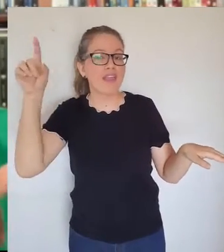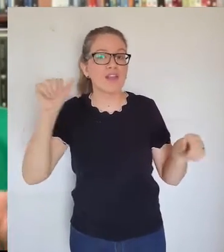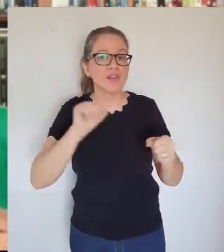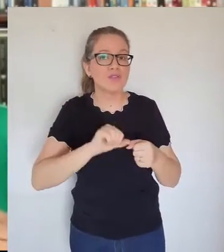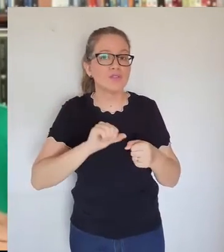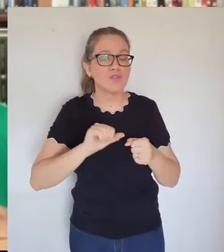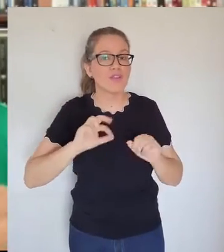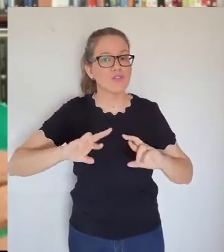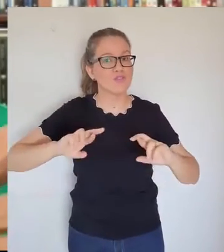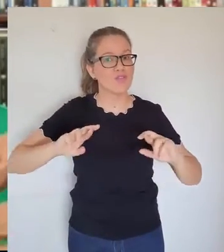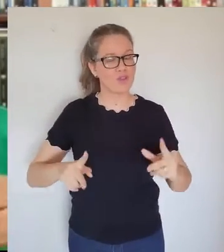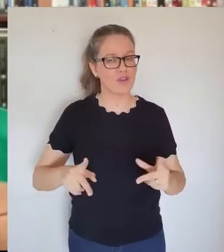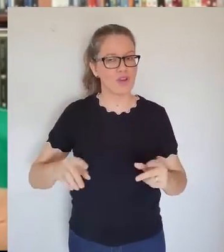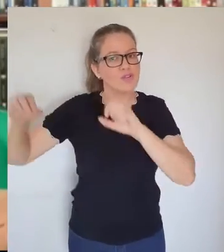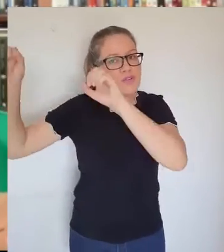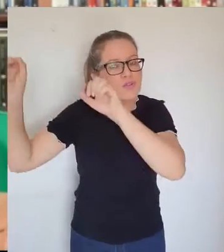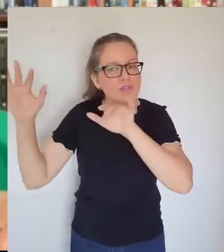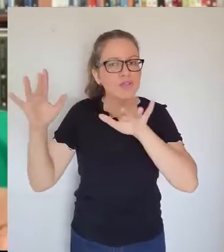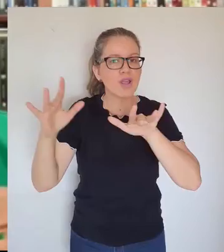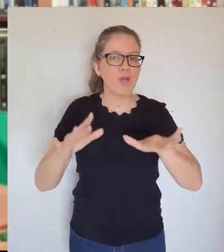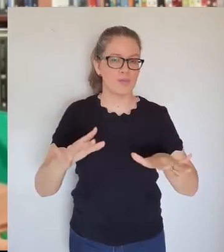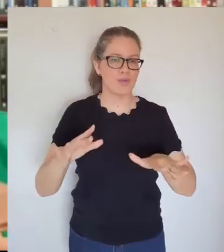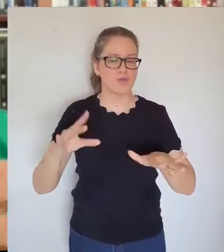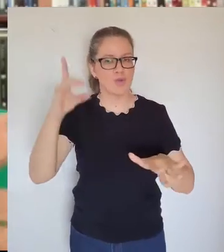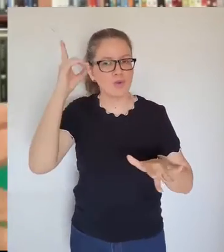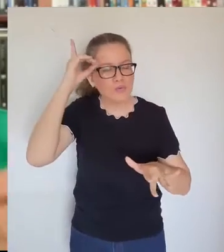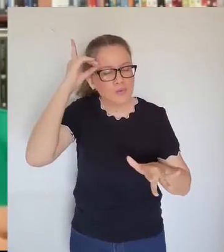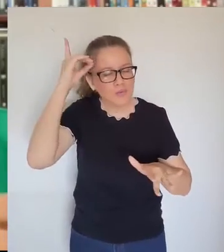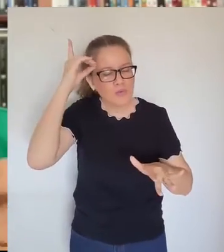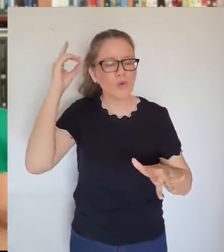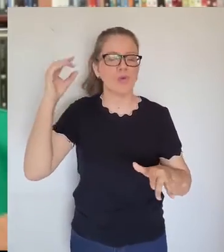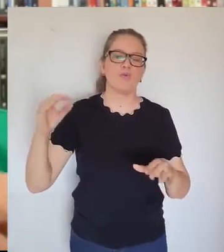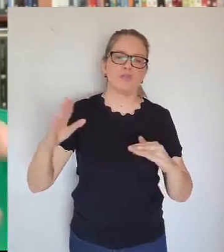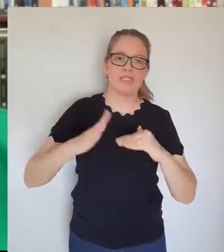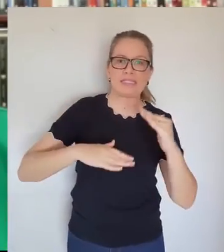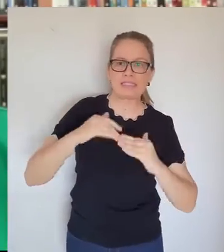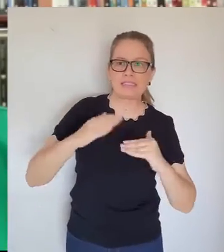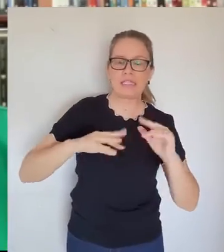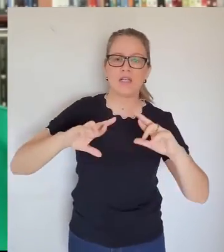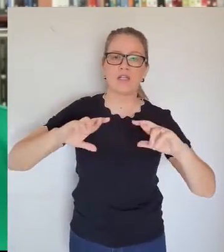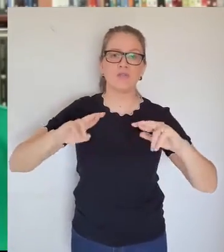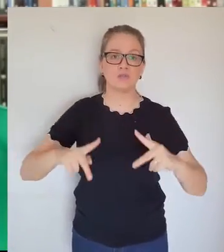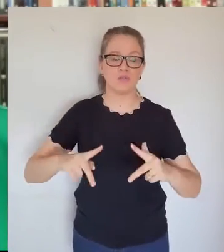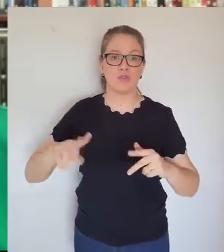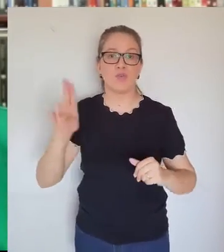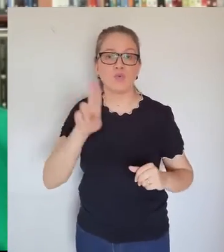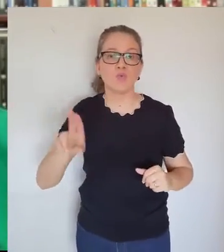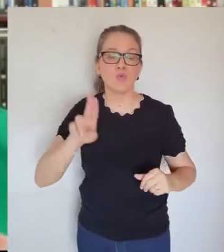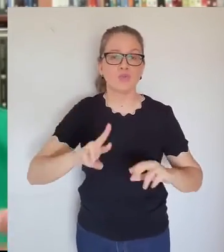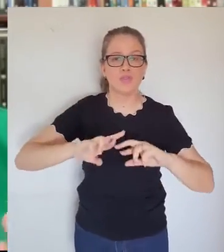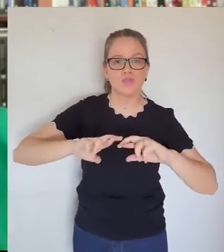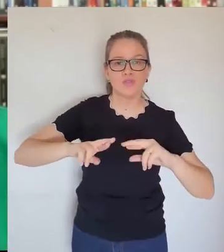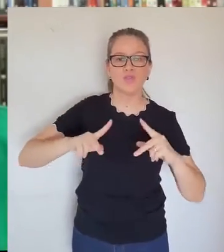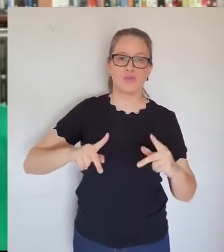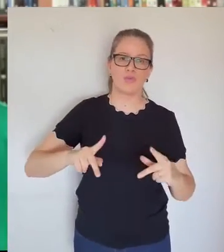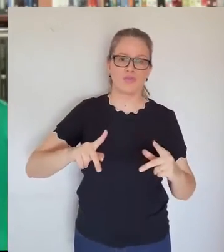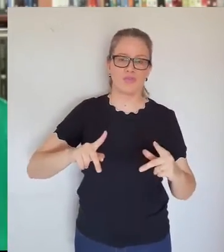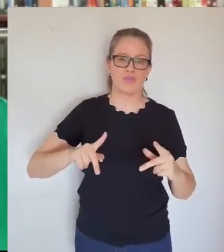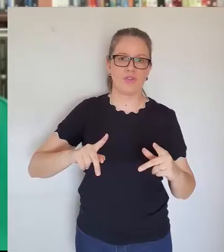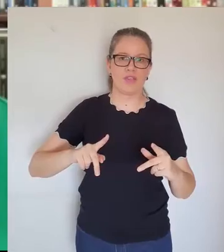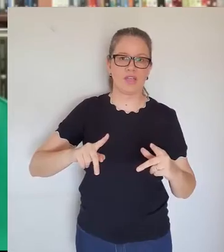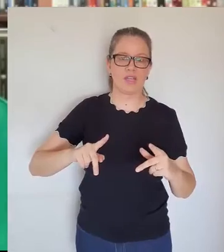fez diferentes, Ele nos abençoa com dons e talentos diferentes, Ele nos usa de